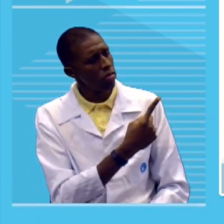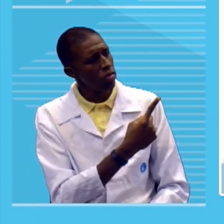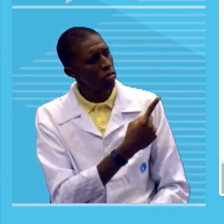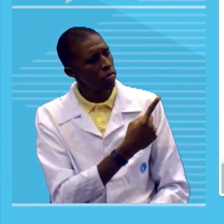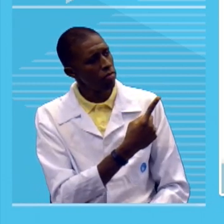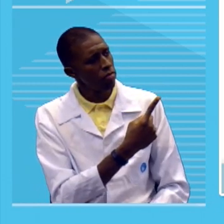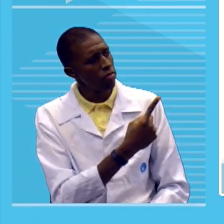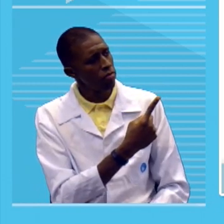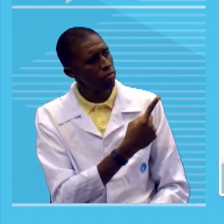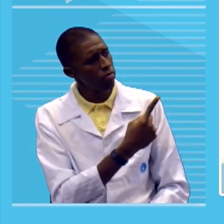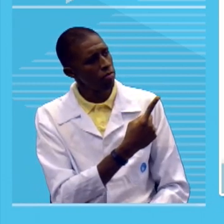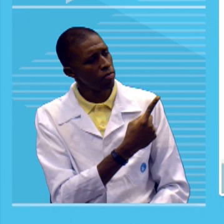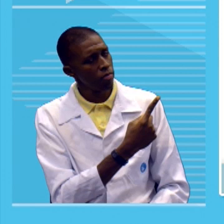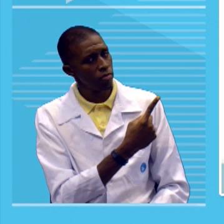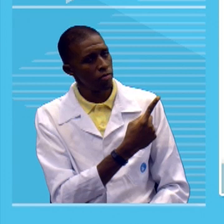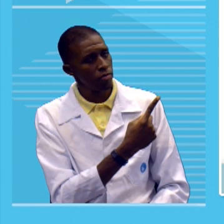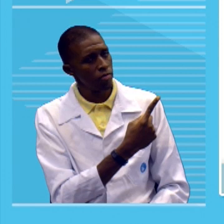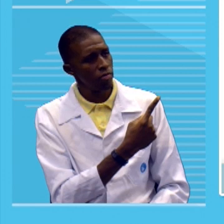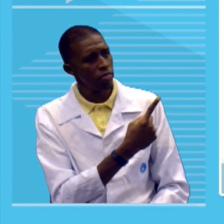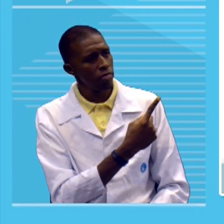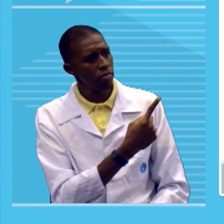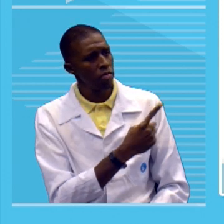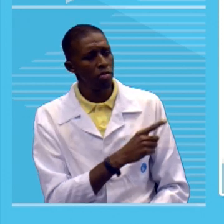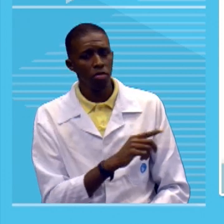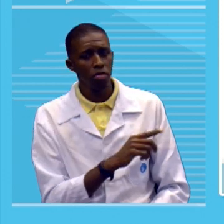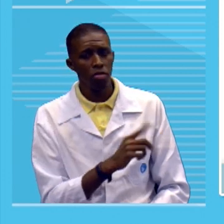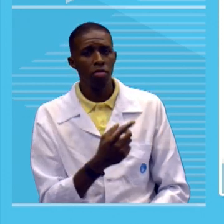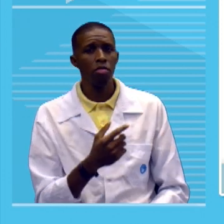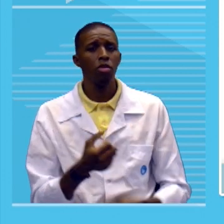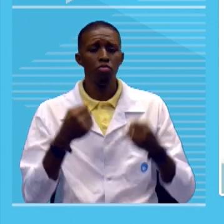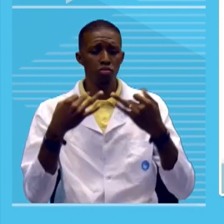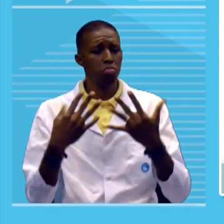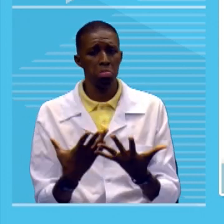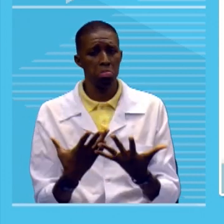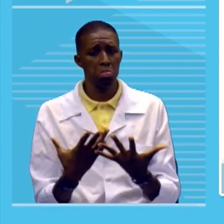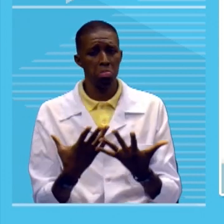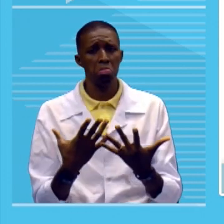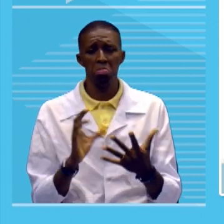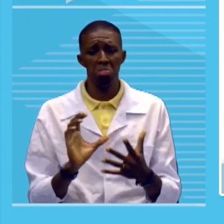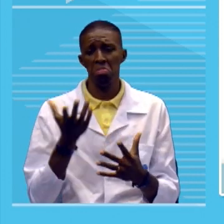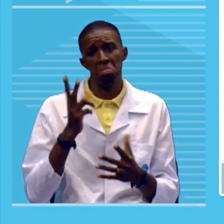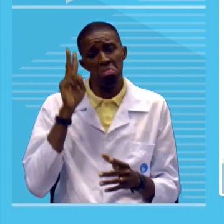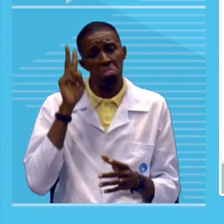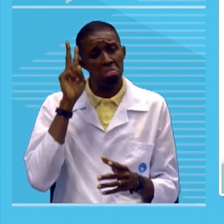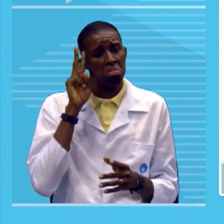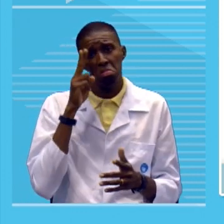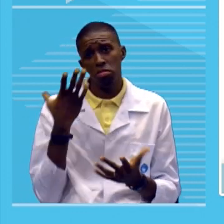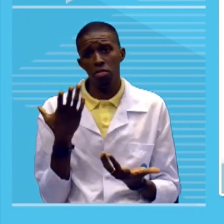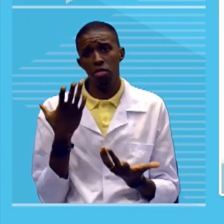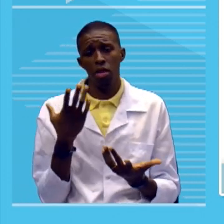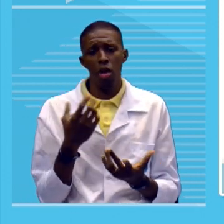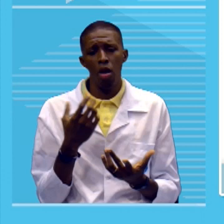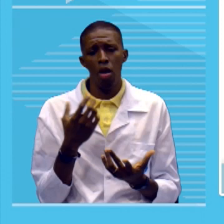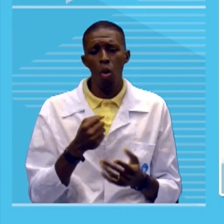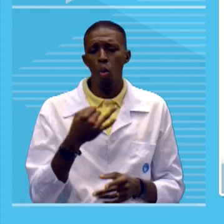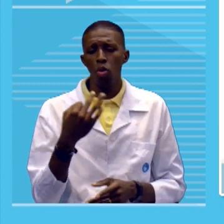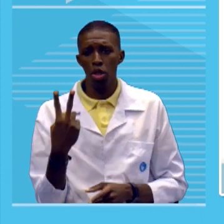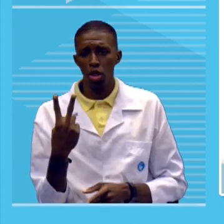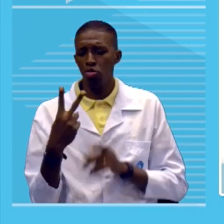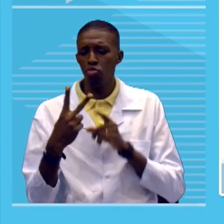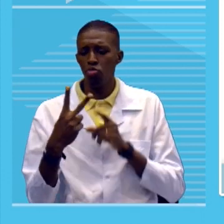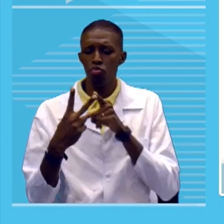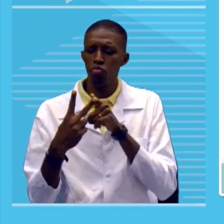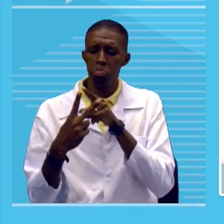Com alegria, digo bom dia ou boa tarde. Veja que quando você trocou aí a vírgula